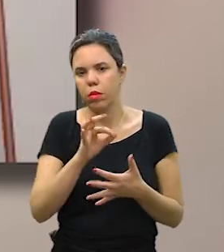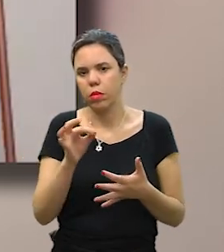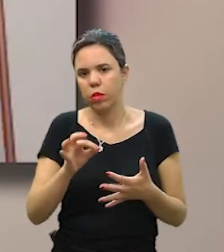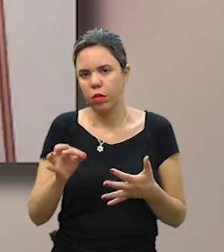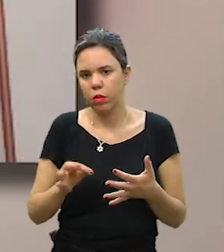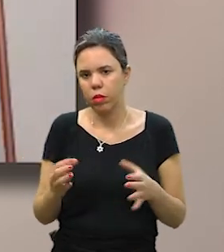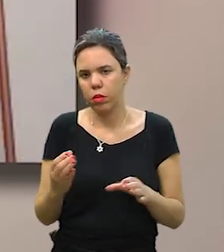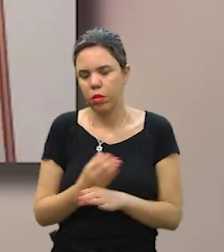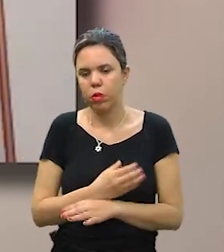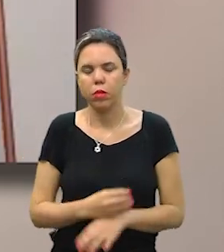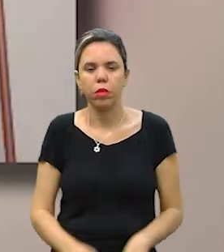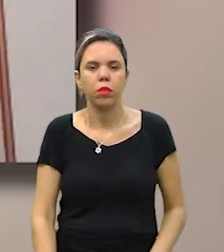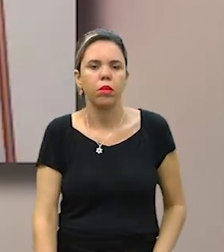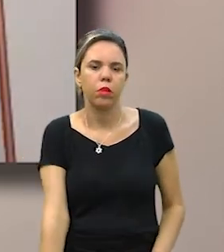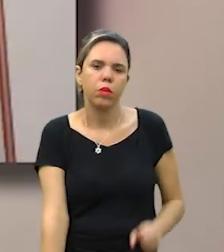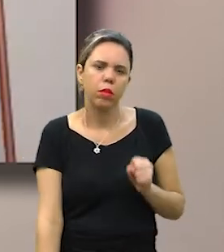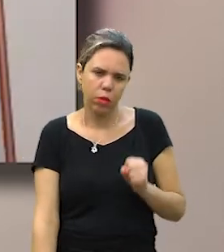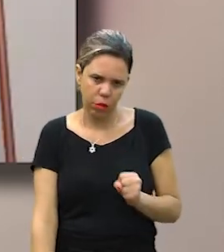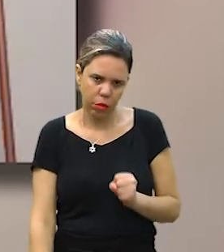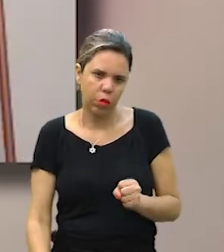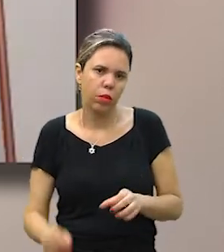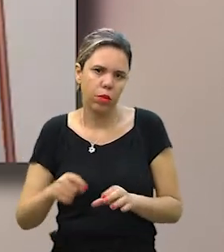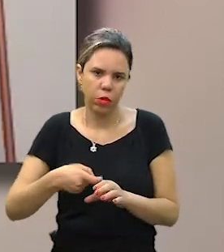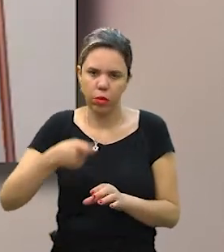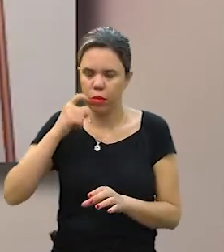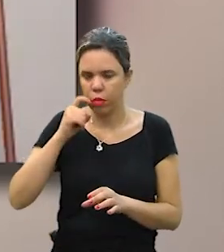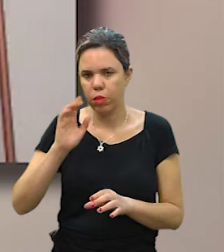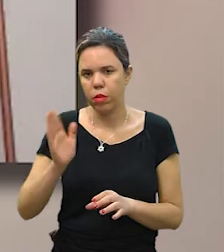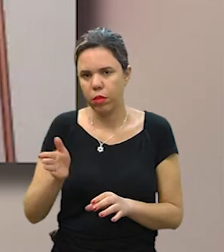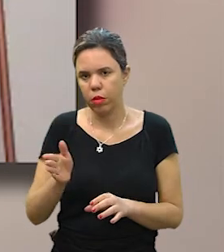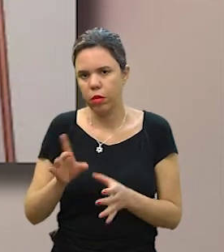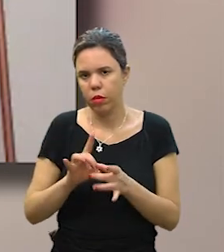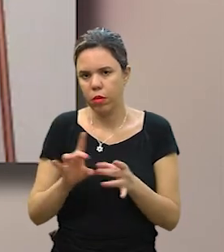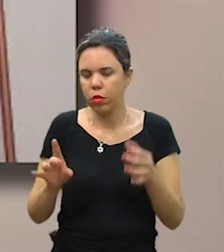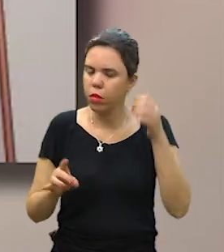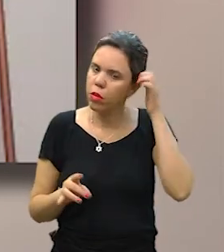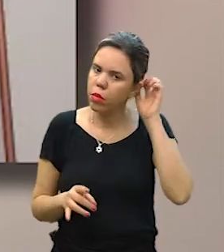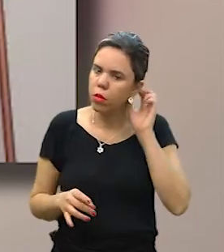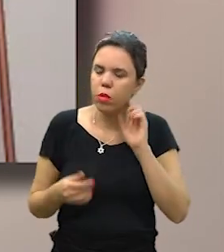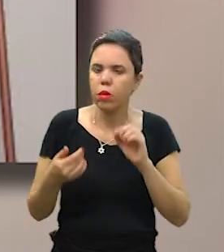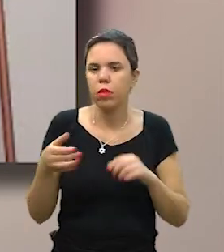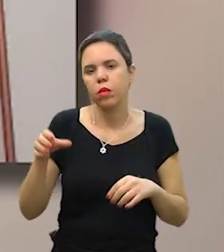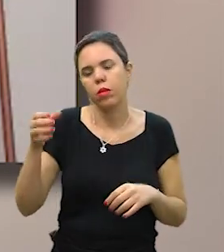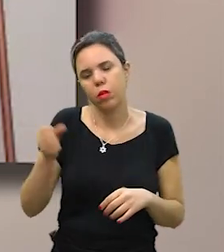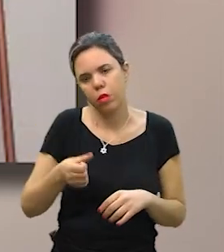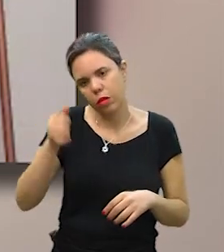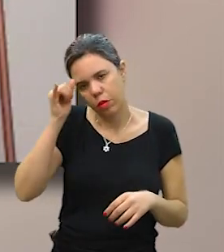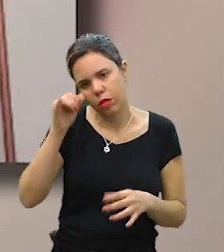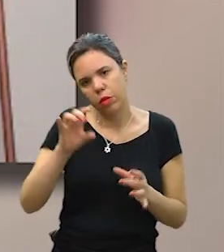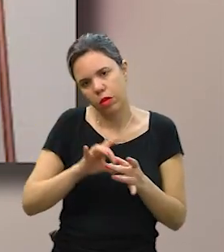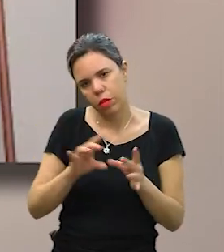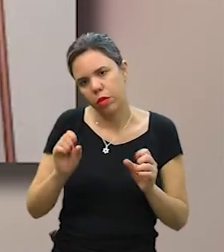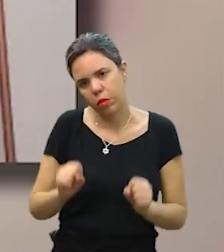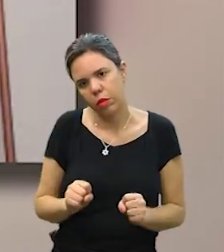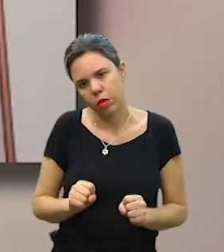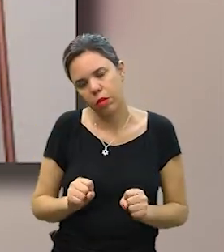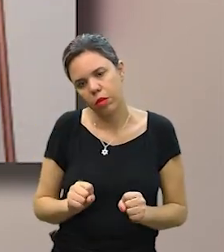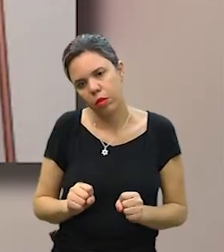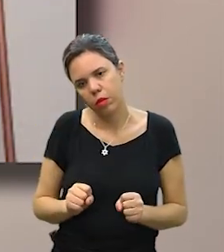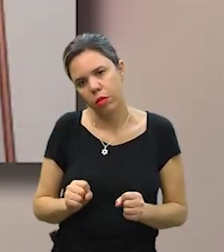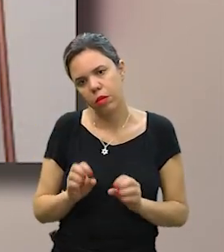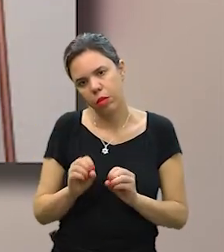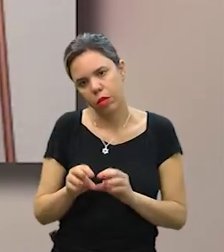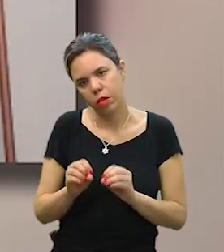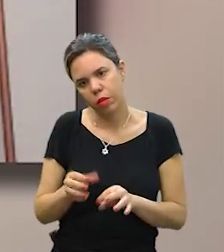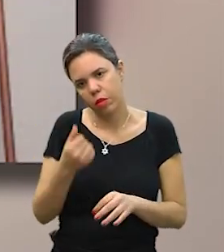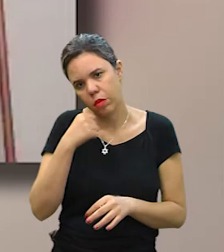pouquinho mais completo. Pode dar o iogurte, porque daí a gente já libera os derivados de leite de vaca? Pode, mas